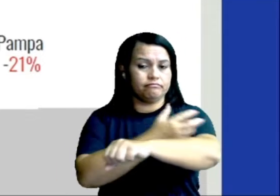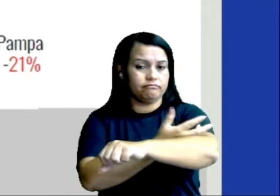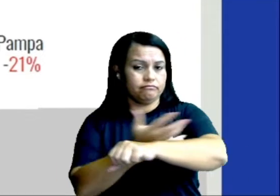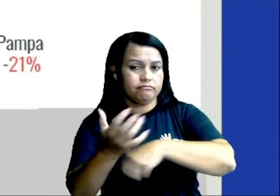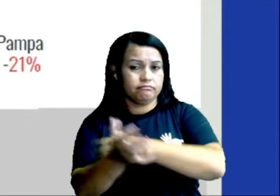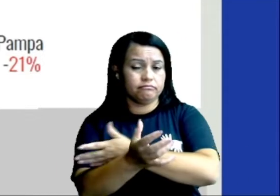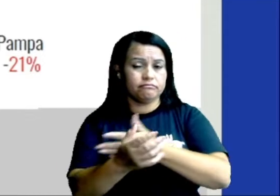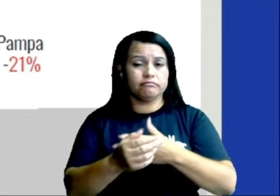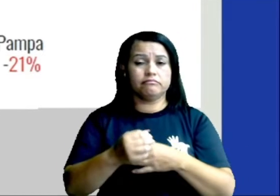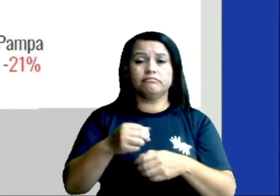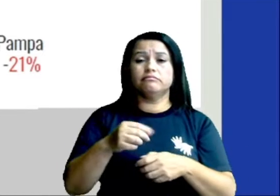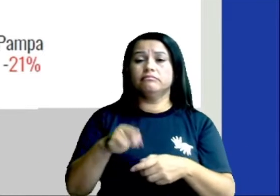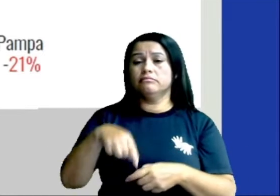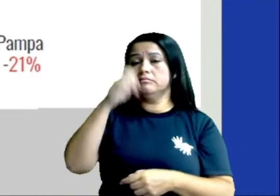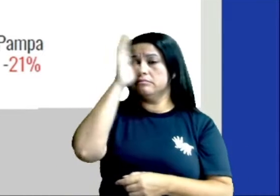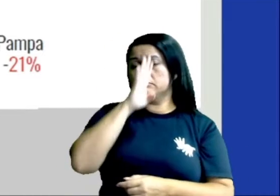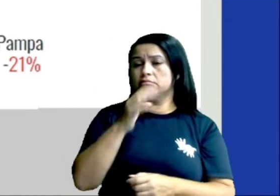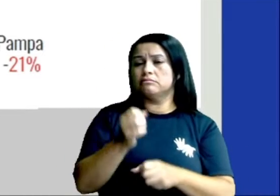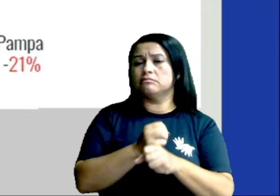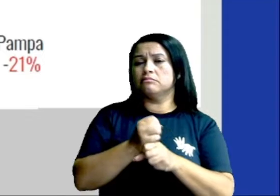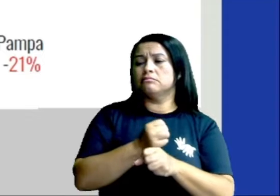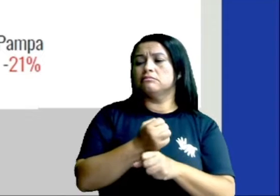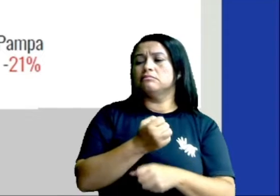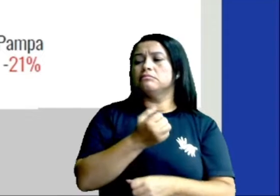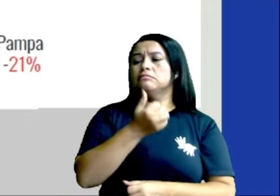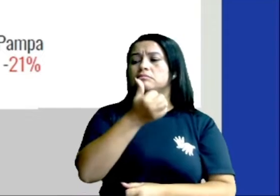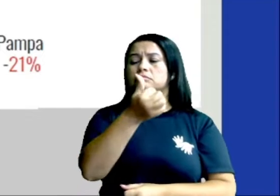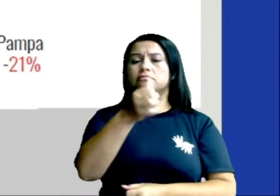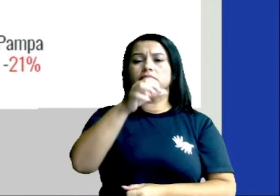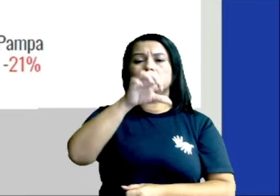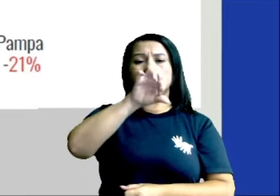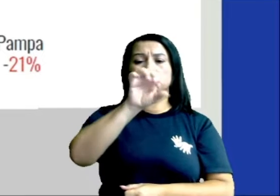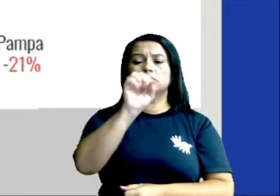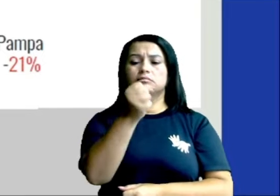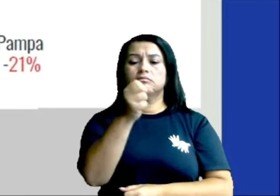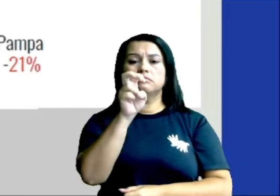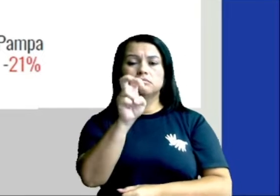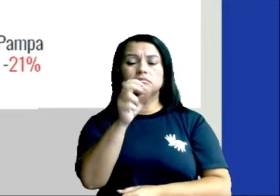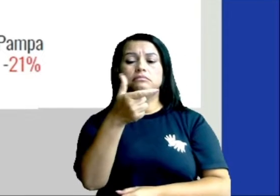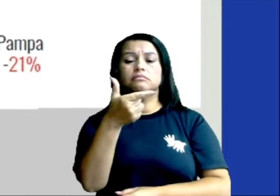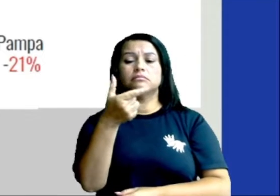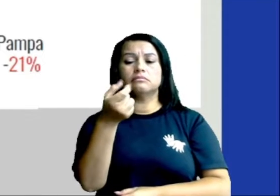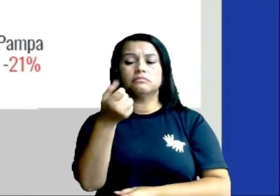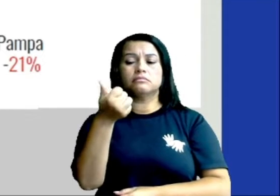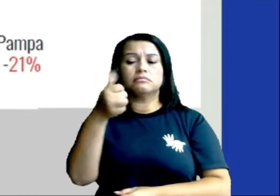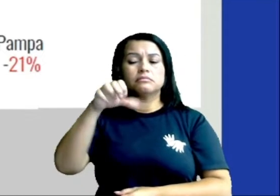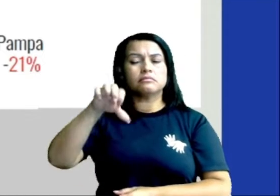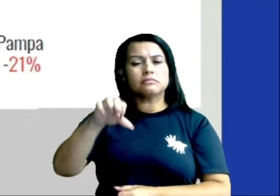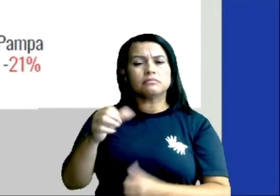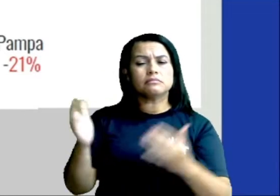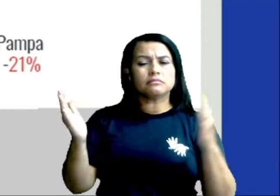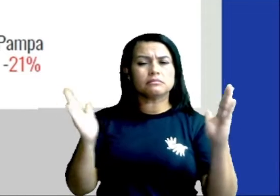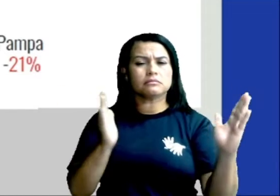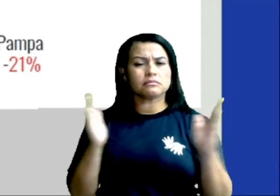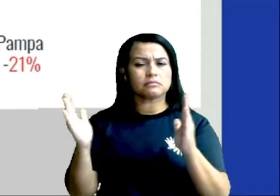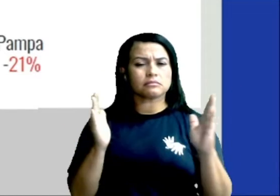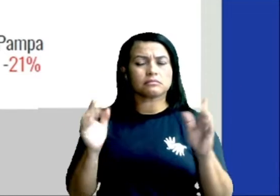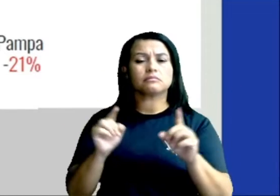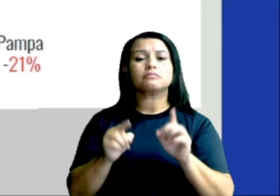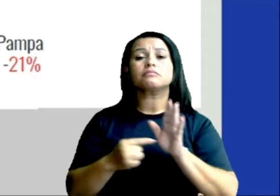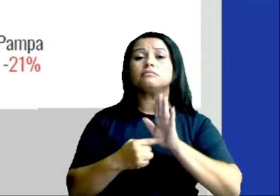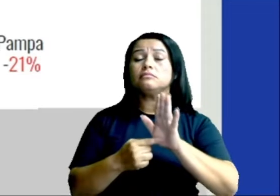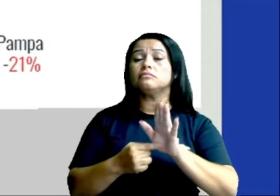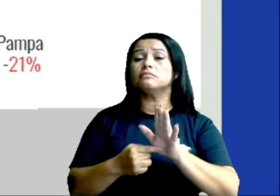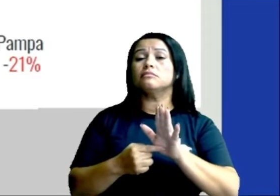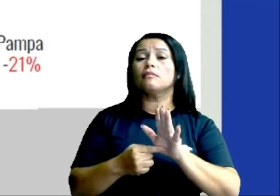entre 1985 e 2019. Então veja, entre 1985 e 2019 foi constatado que a Amazônia